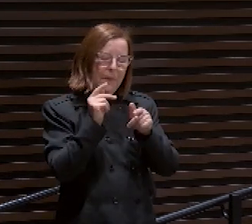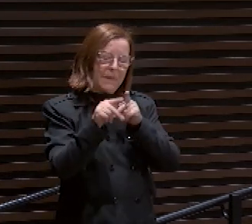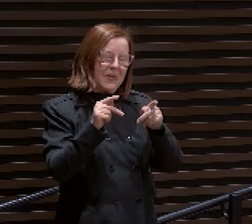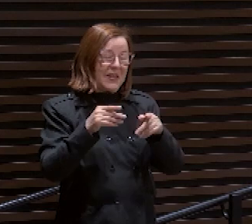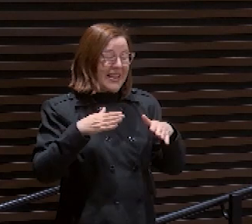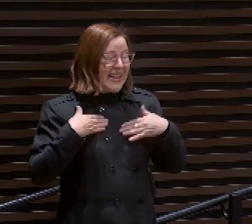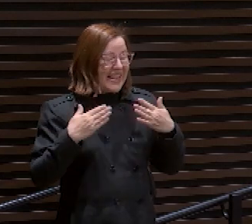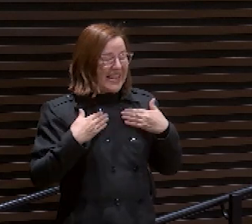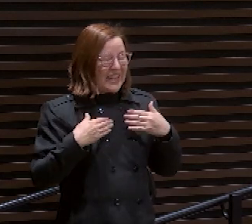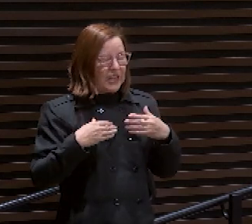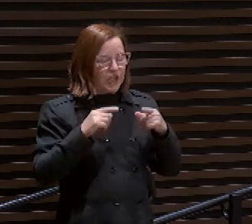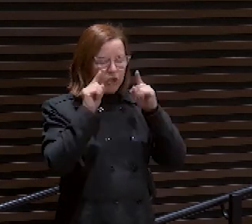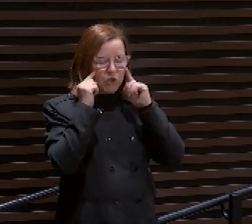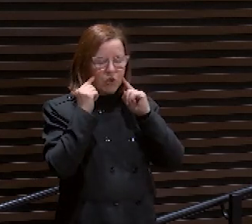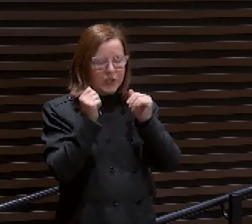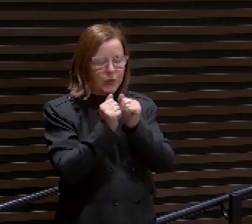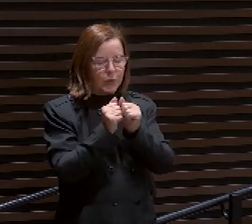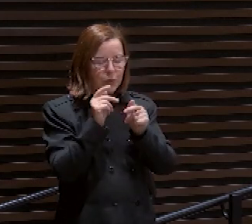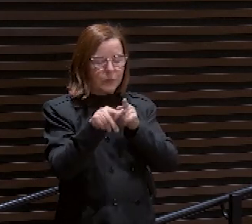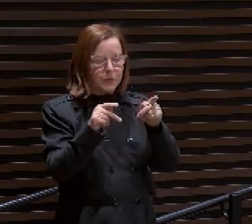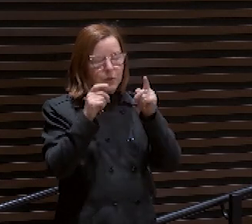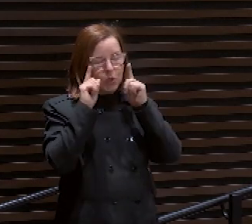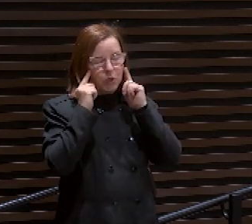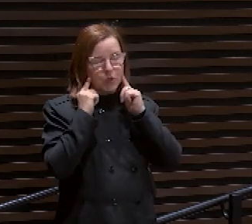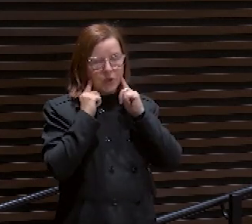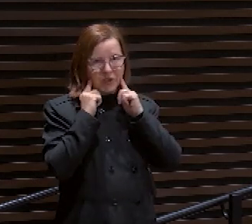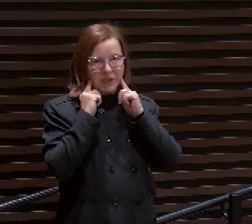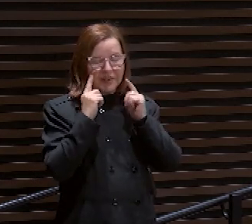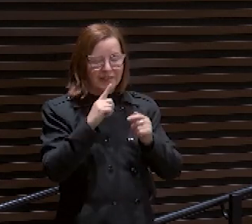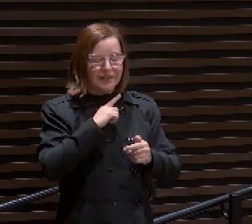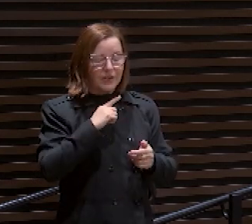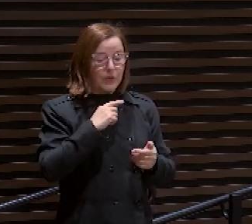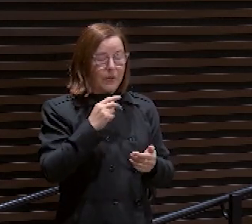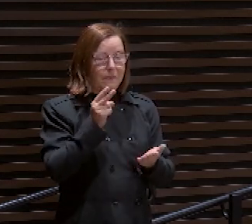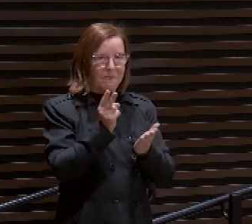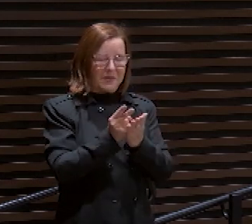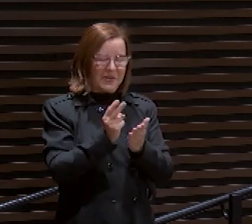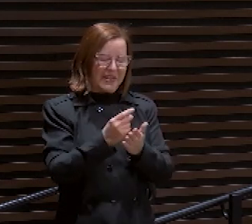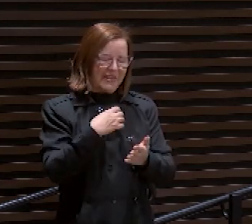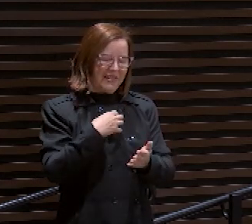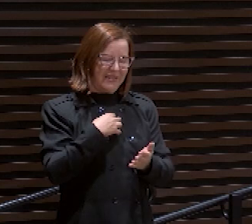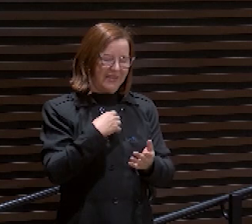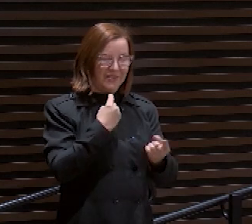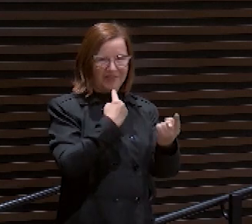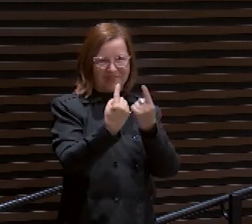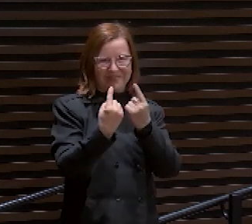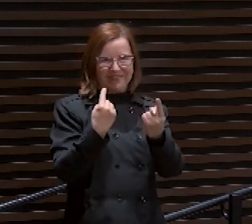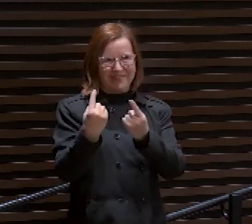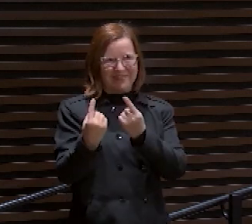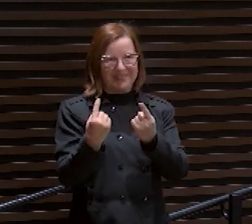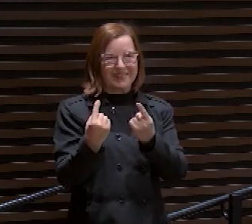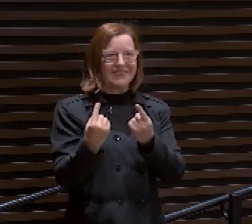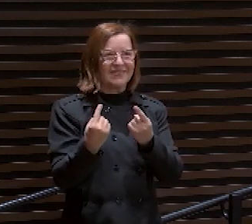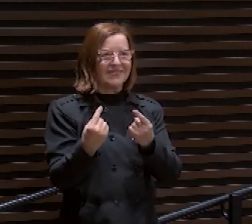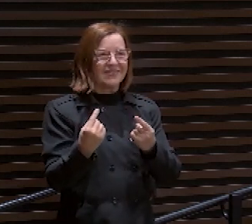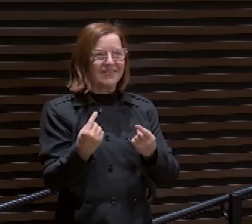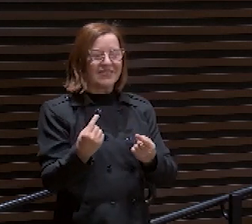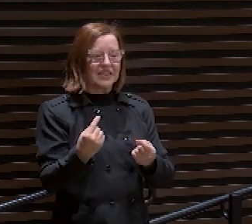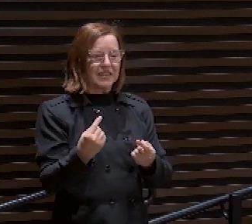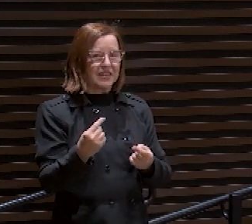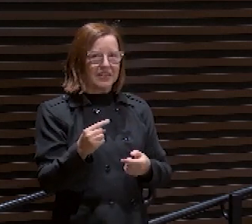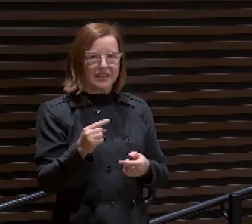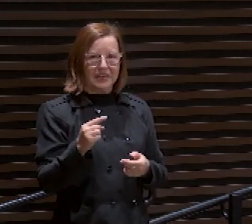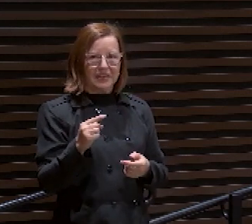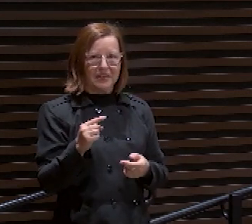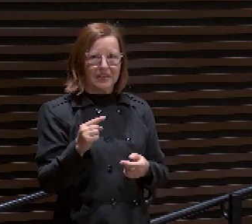e chorai com os que choram. Tende o mesmo sentimento uns para com os outros. Em lugar de